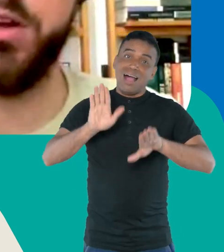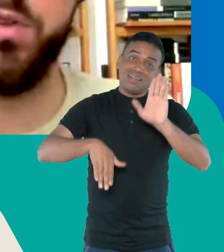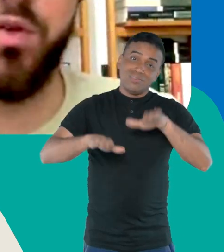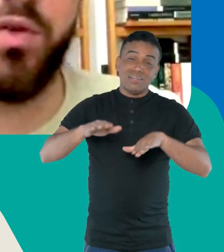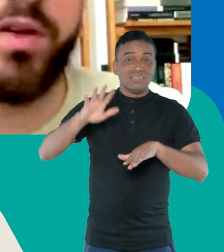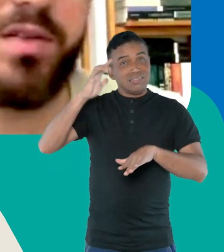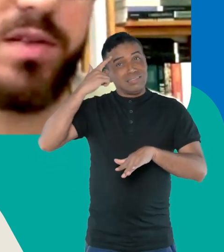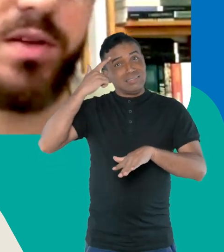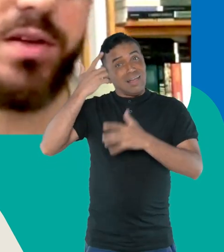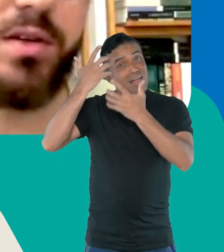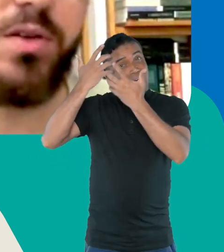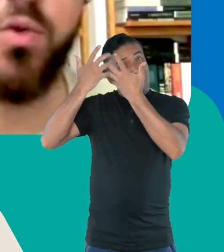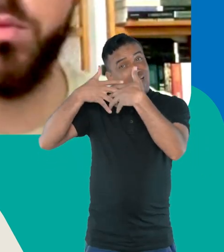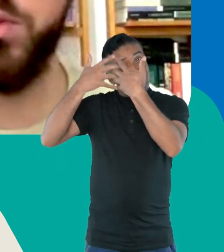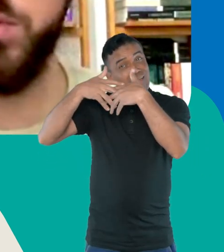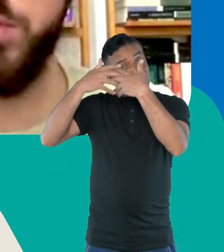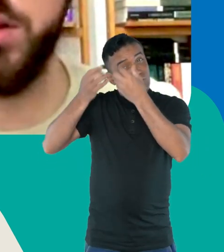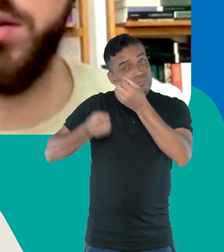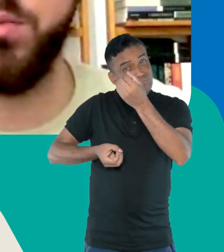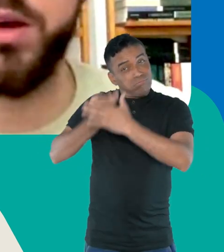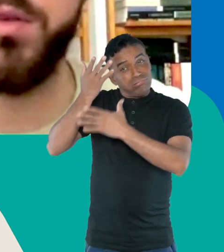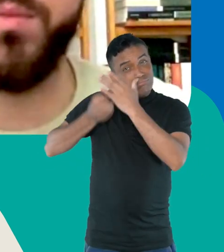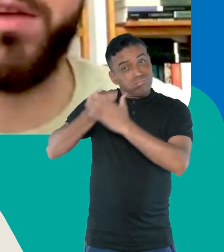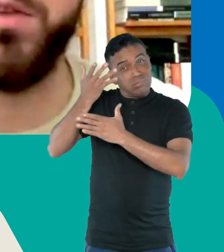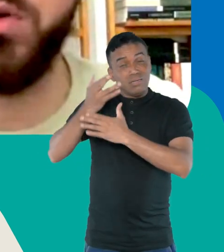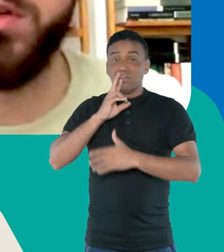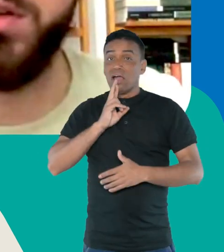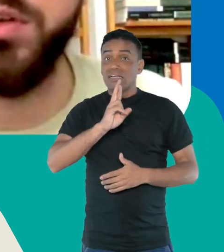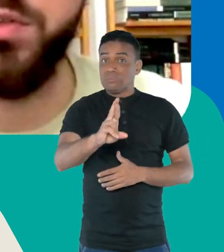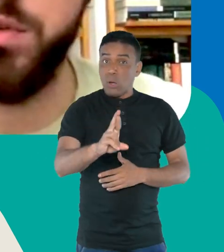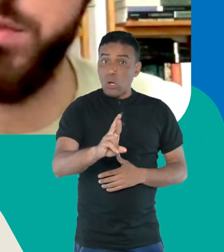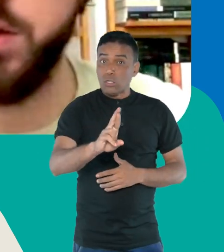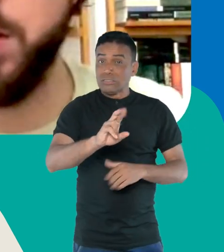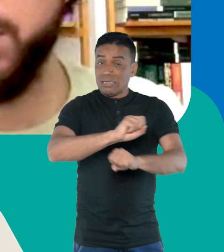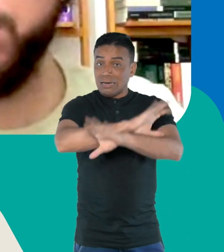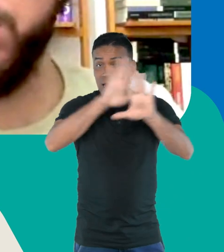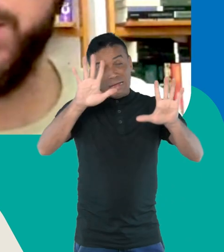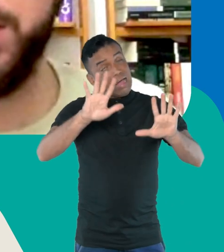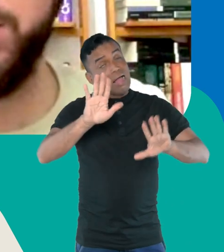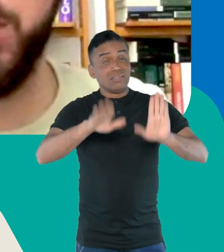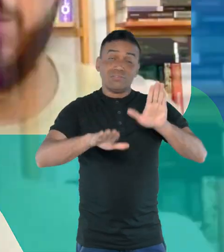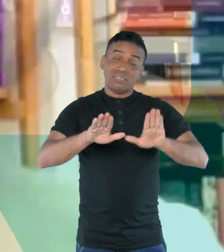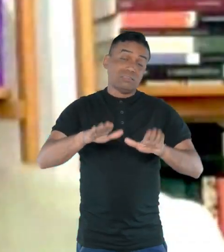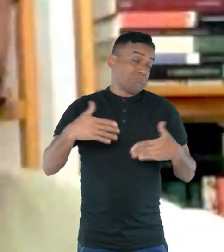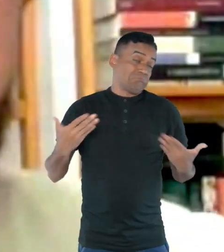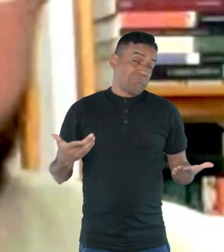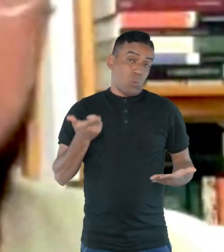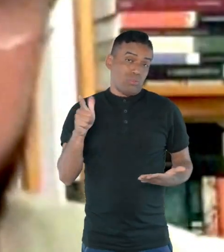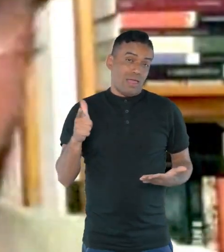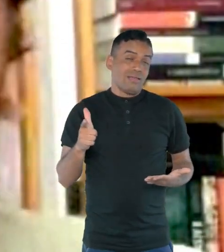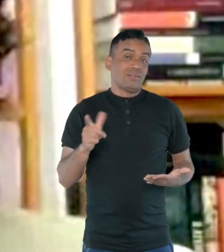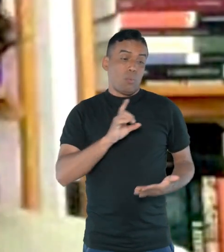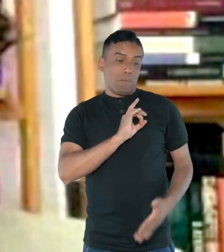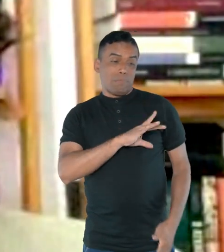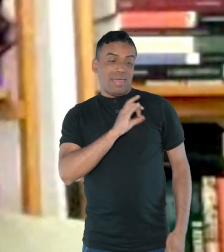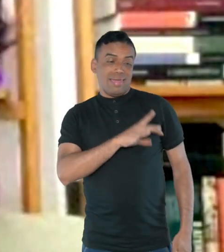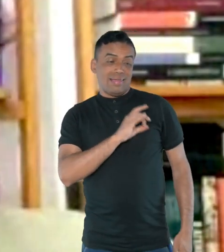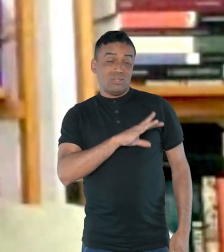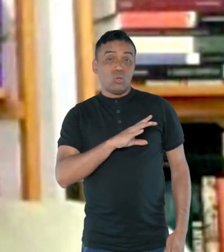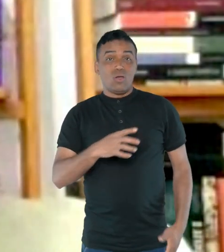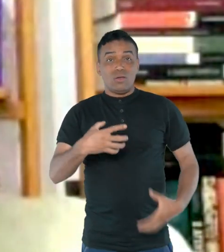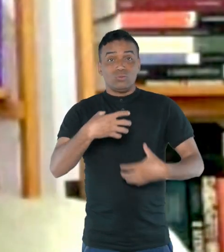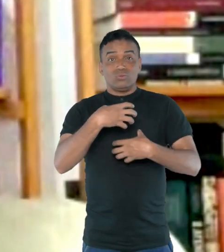mais reflexões e incômodos do que uma resposta definitiva, mas mostrar que o medo ele é um